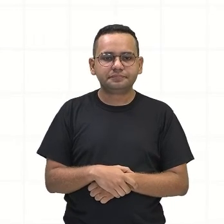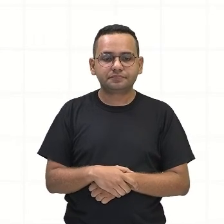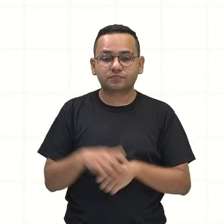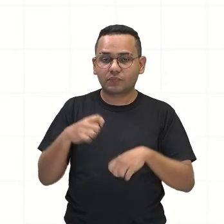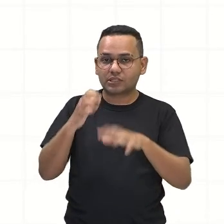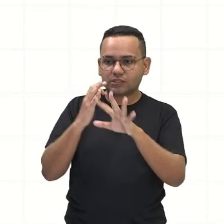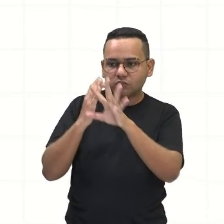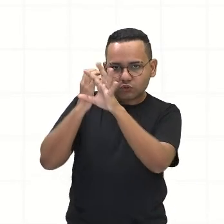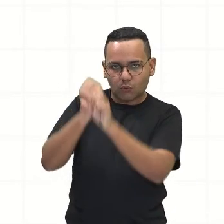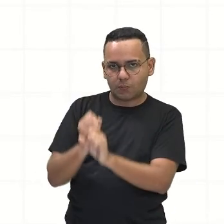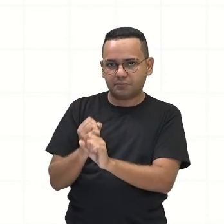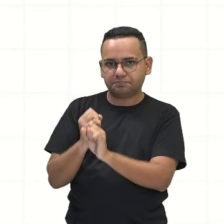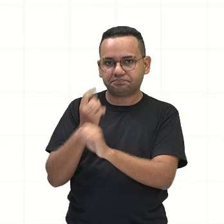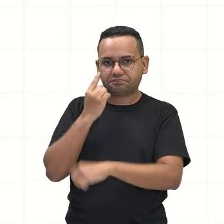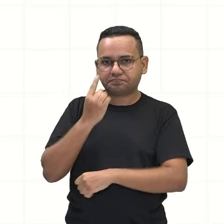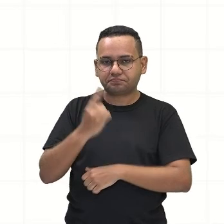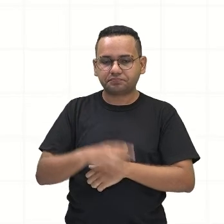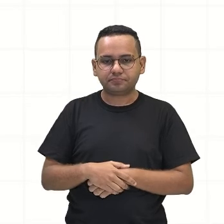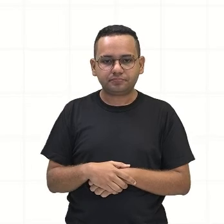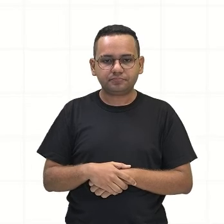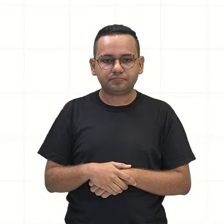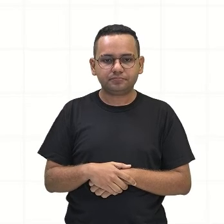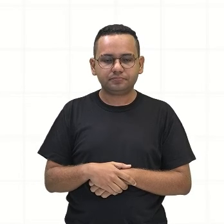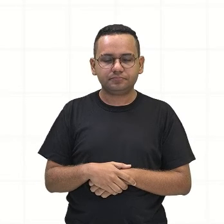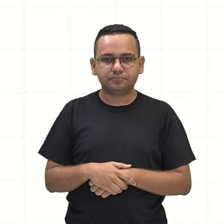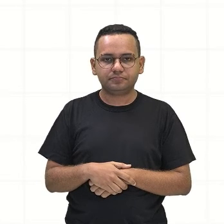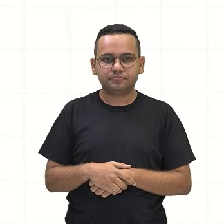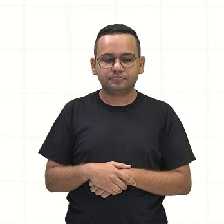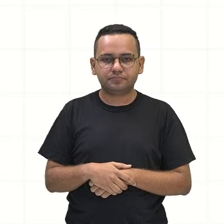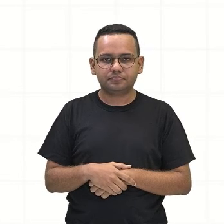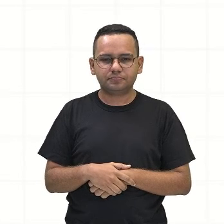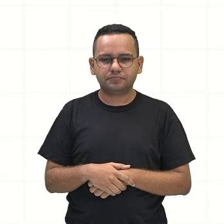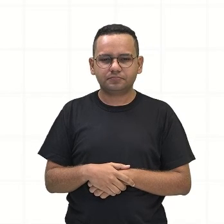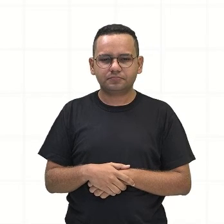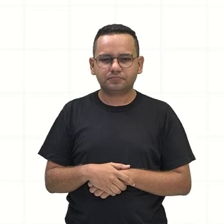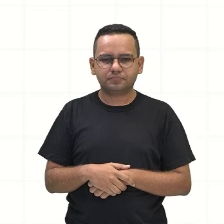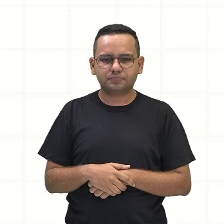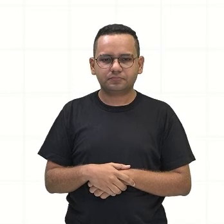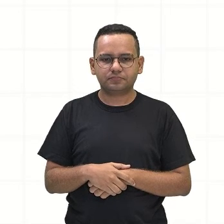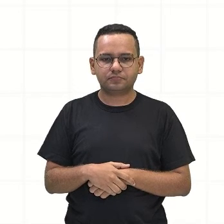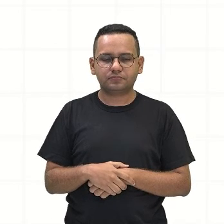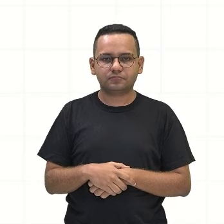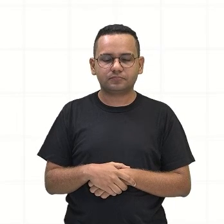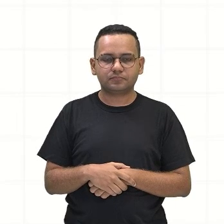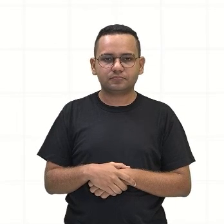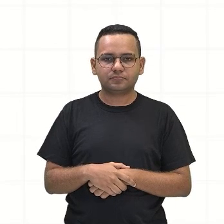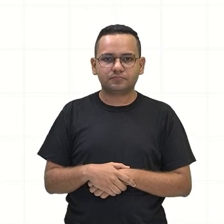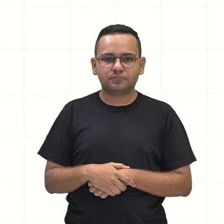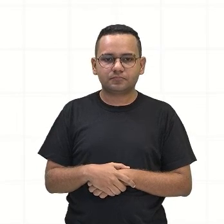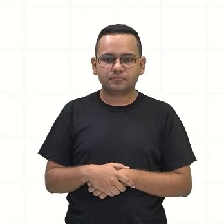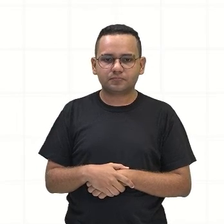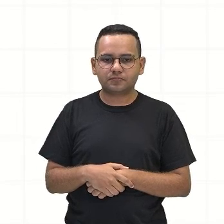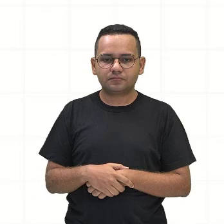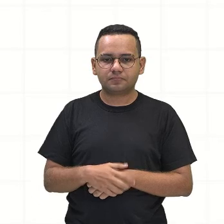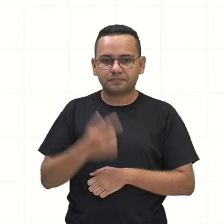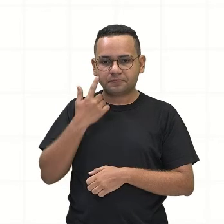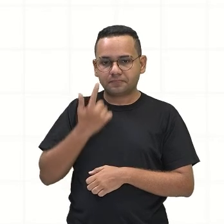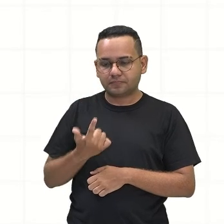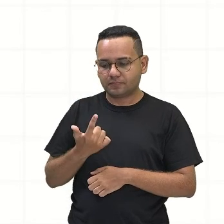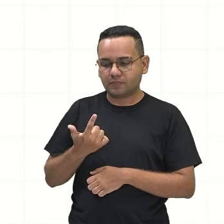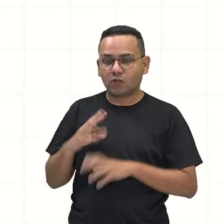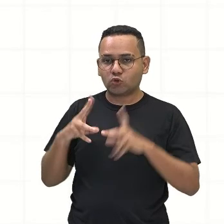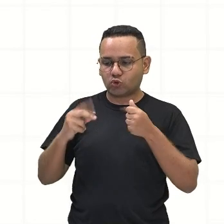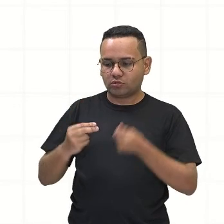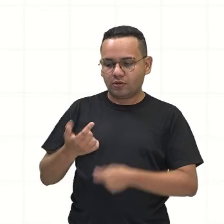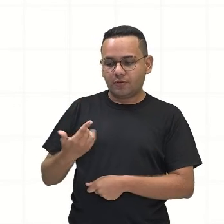as frequências absolutas. Vamos ver quantos, então, que nós estamos falando aqui. Pronto, já temos o total. Por que eu quero